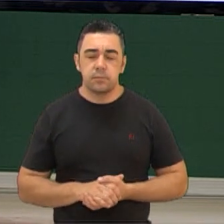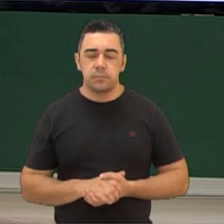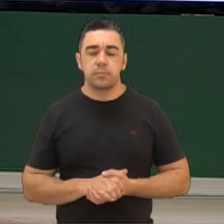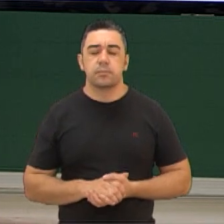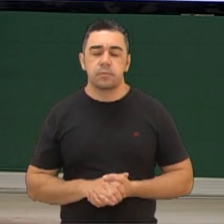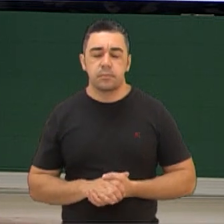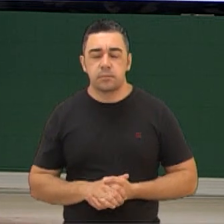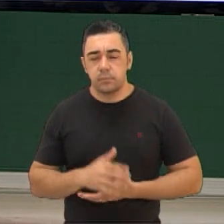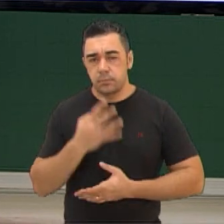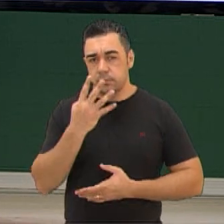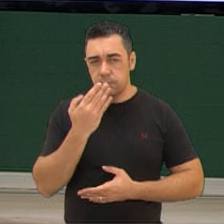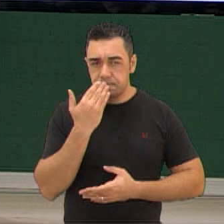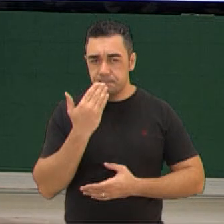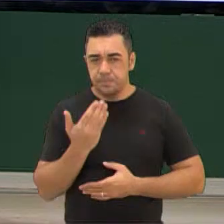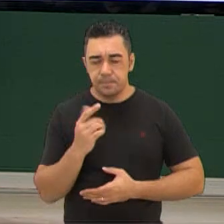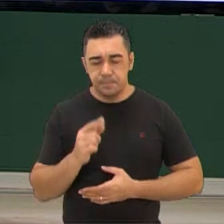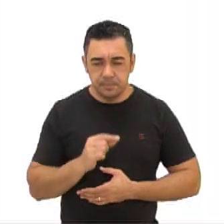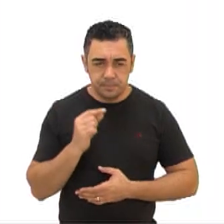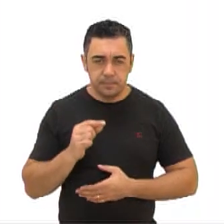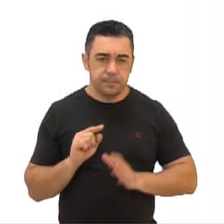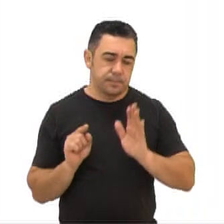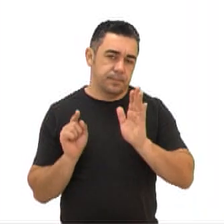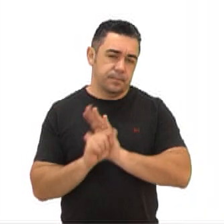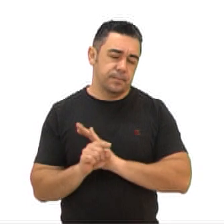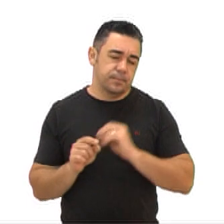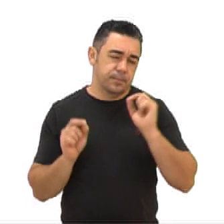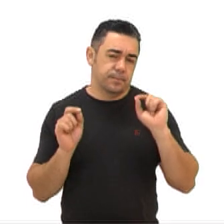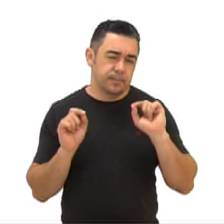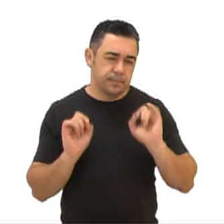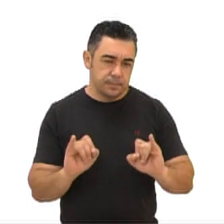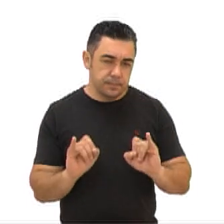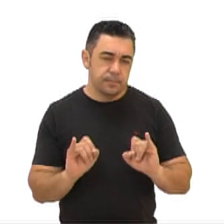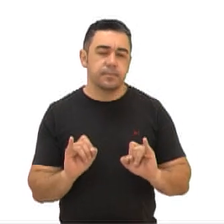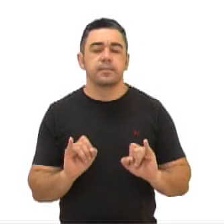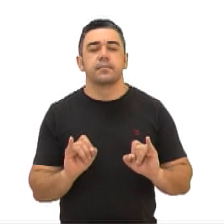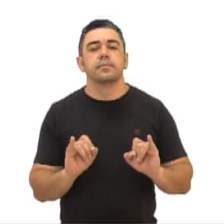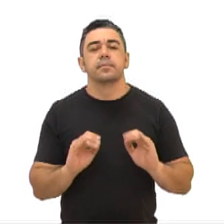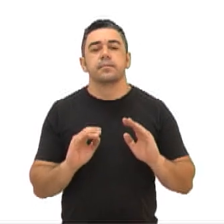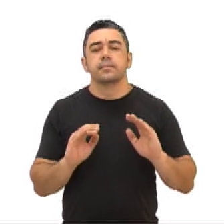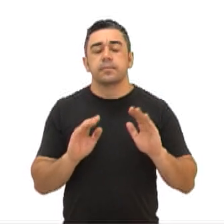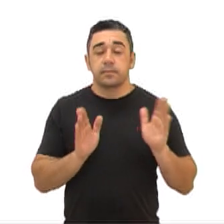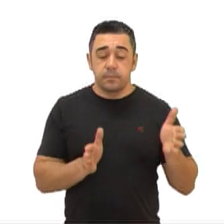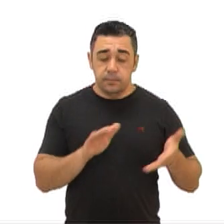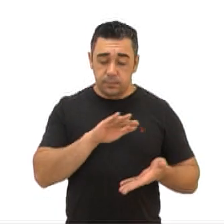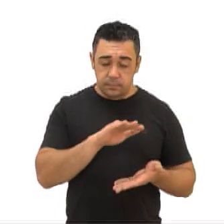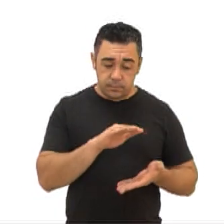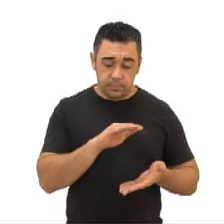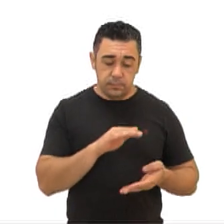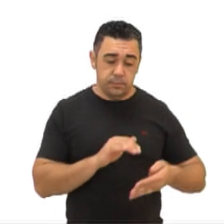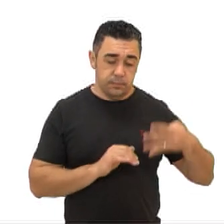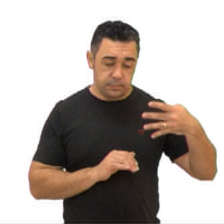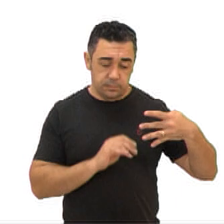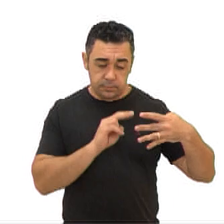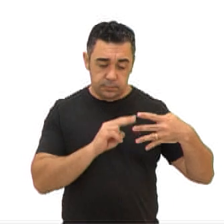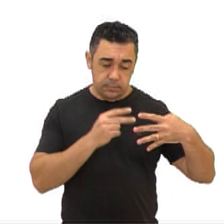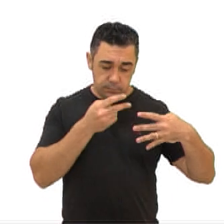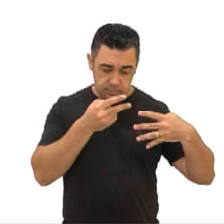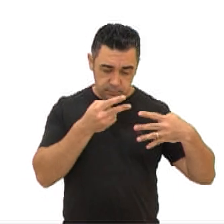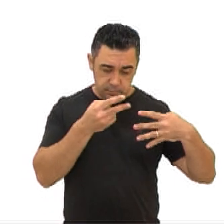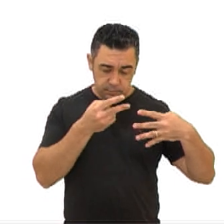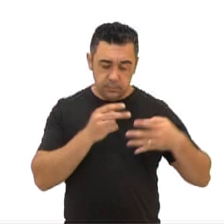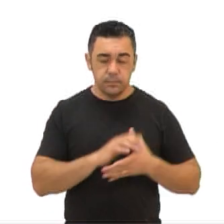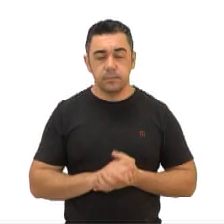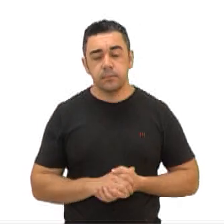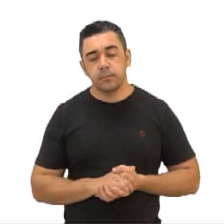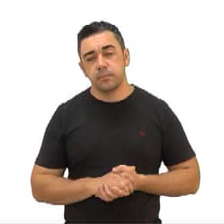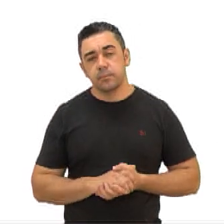No exercício 4, ele havia feito a pergunta: se uma caixa pesa 4 ao cubo, ao